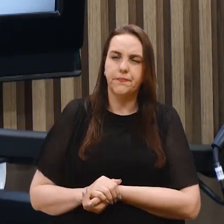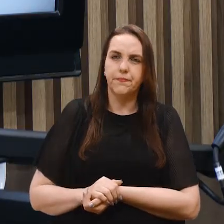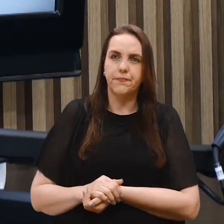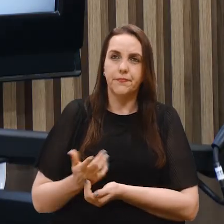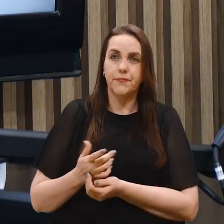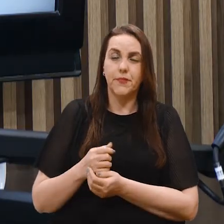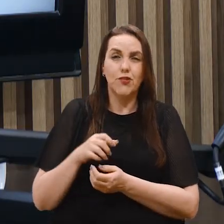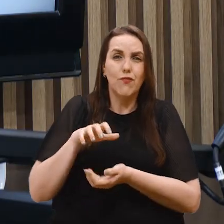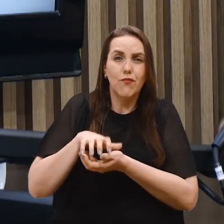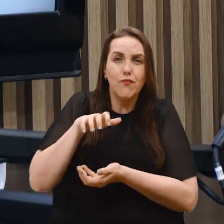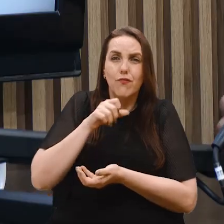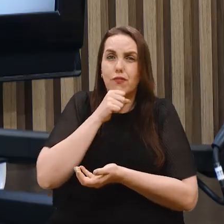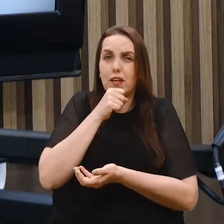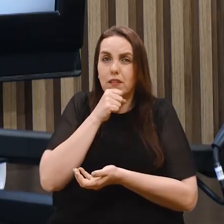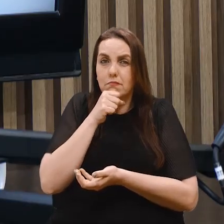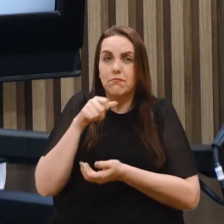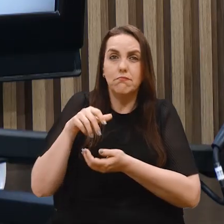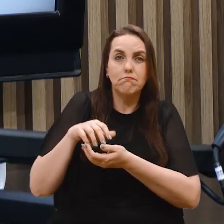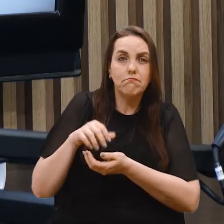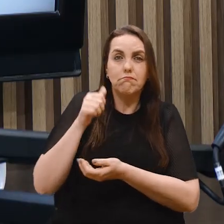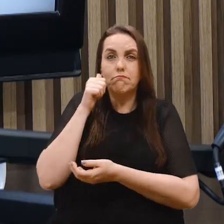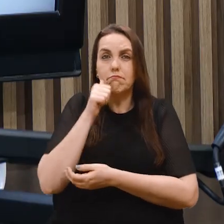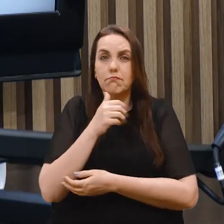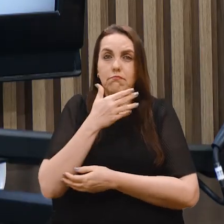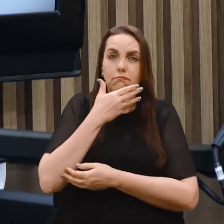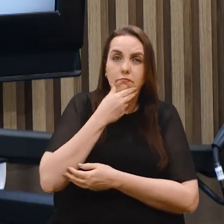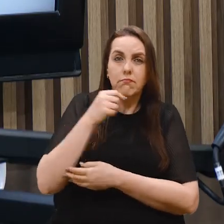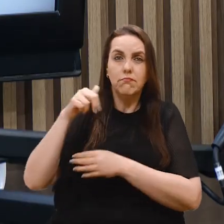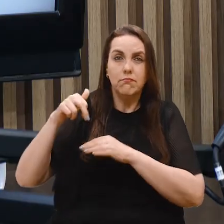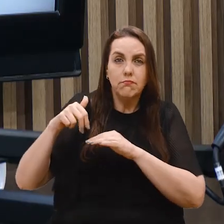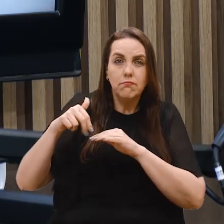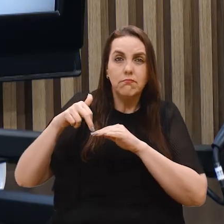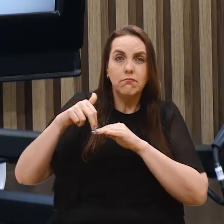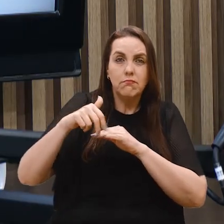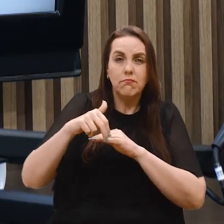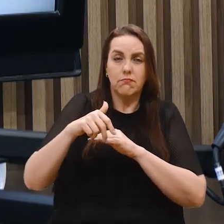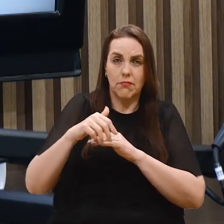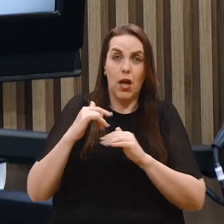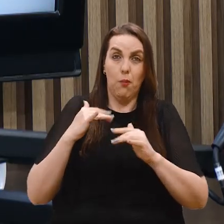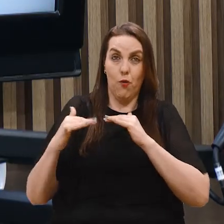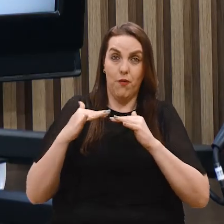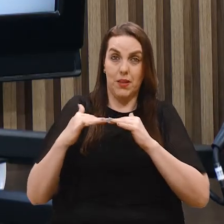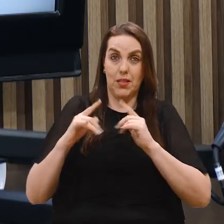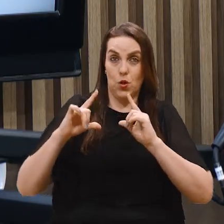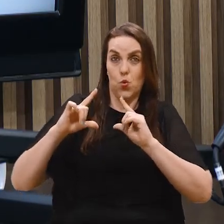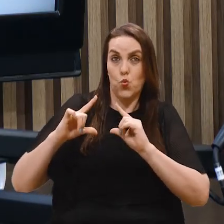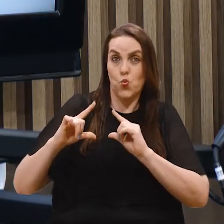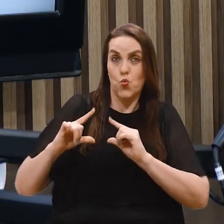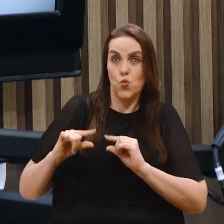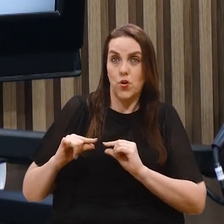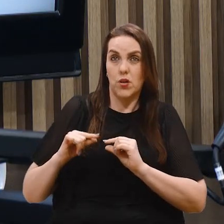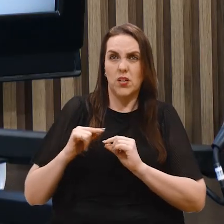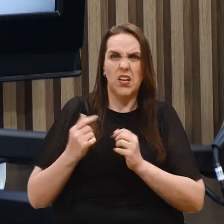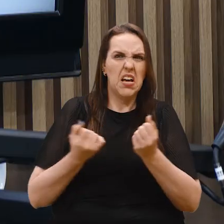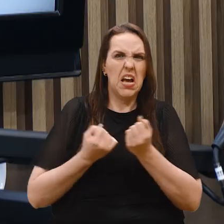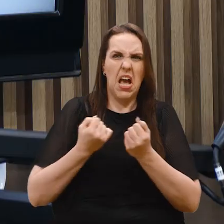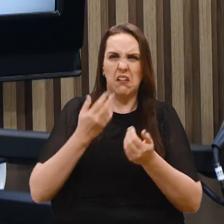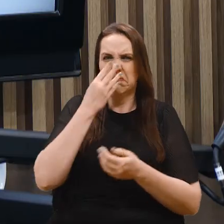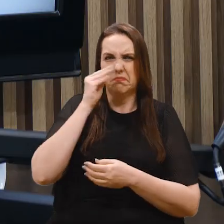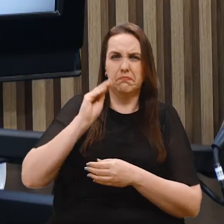senhorinhos, senhorinhas, tendo que atravessar, que já tem a sua mobilidade reduzida, e aí os carros não estão nem aí,